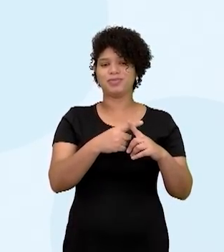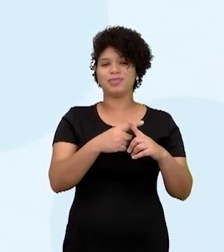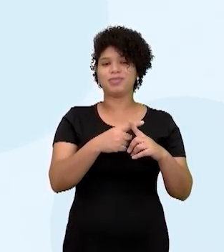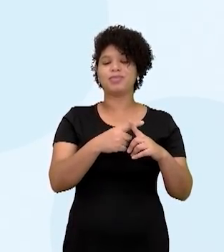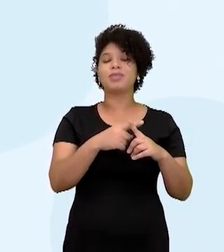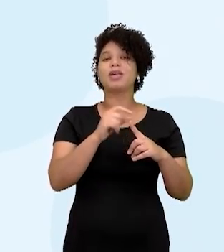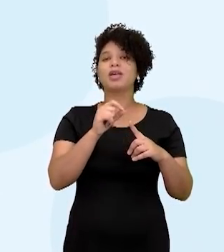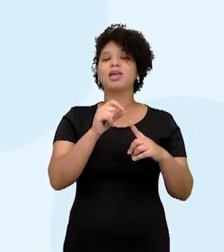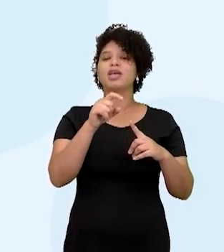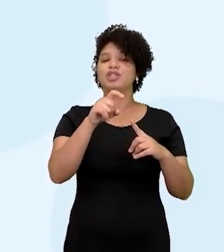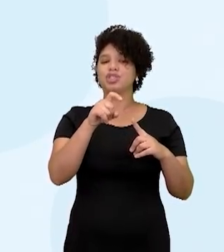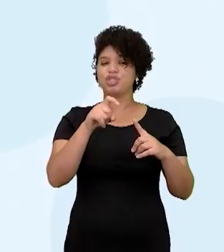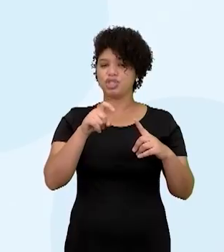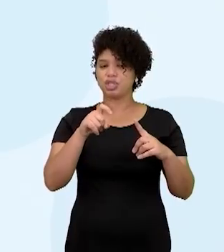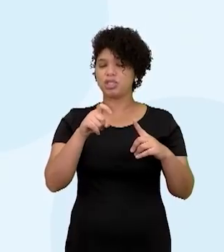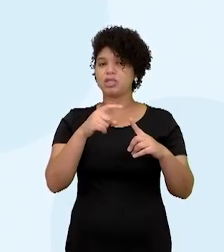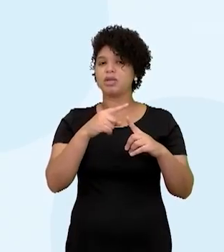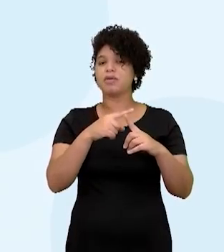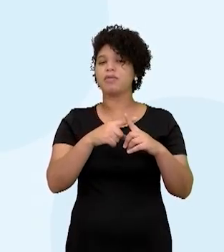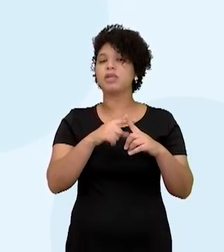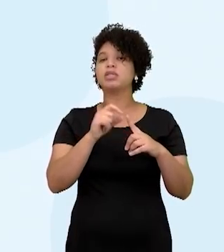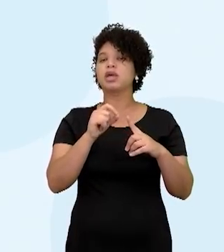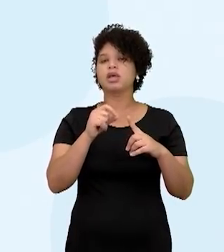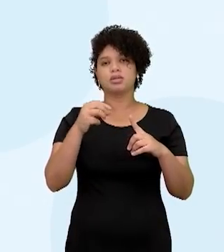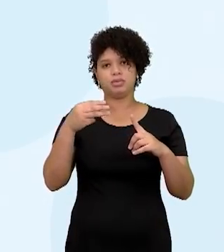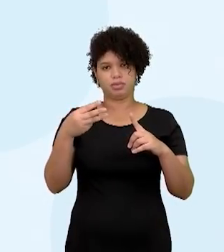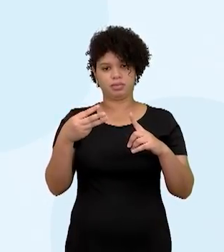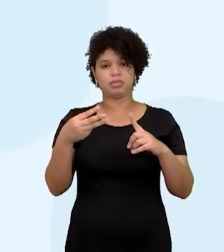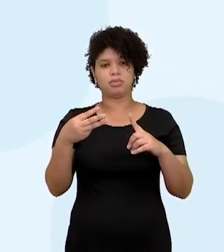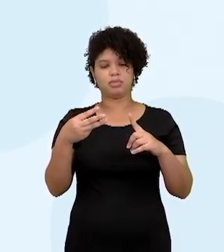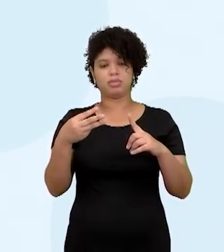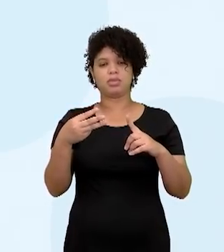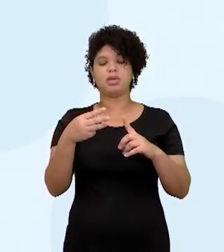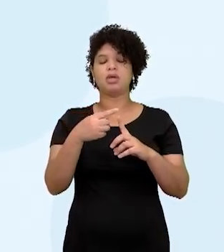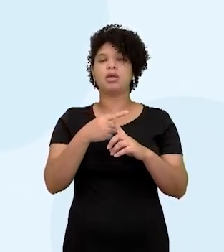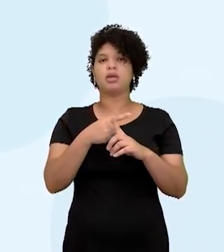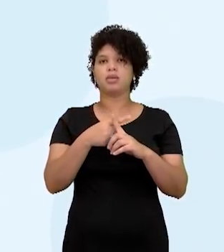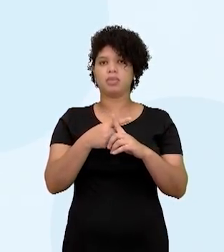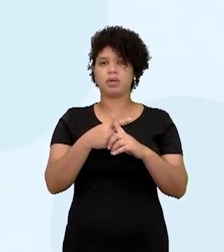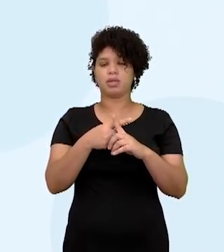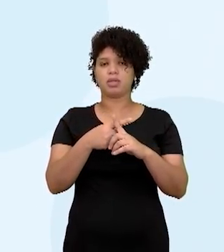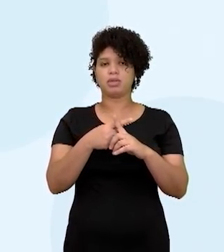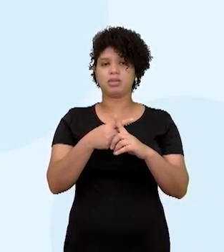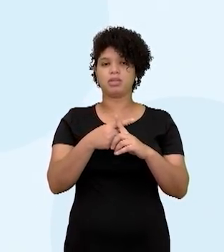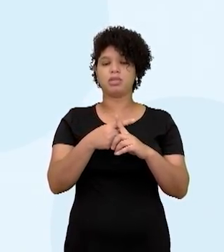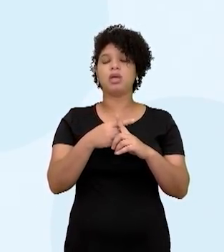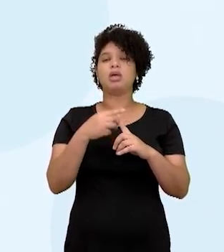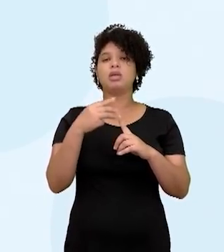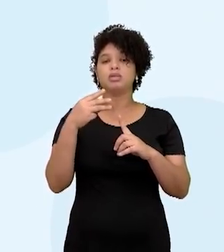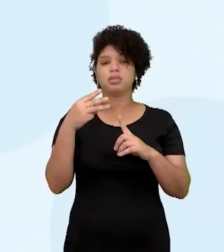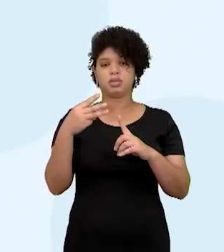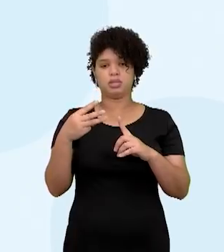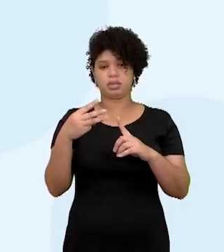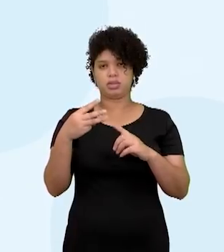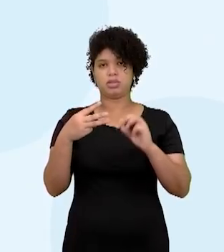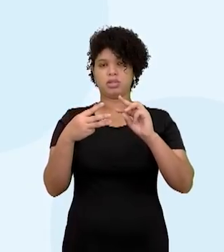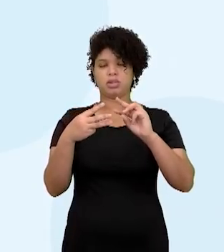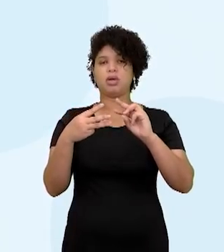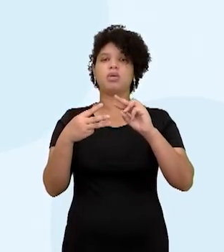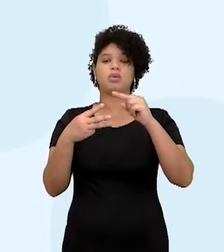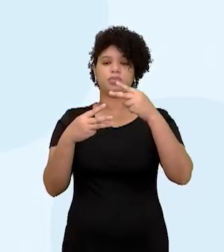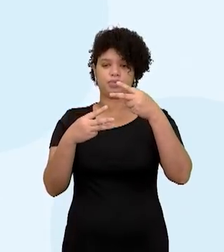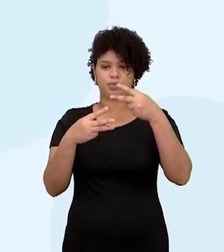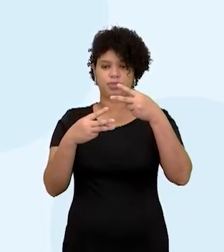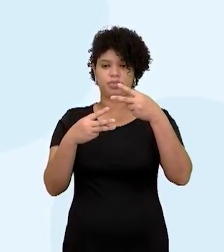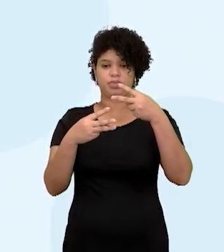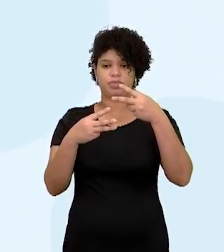que é x, vezes o segundo termo, que é 3, mais o segundo termo elevado ao quadrado. Bom, meu segundo termo é 3,